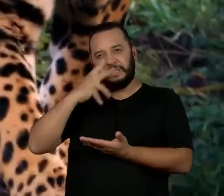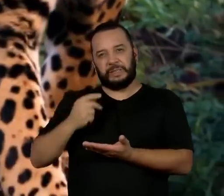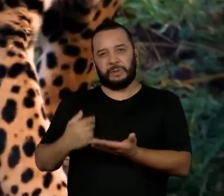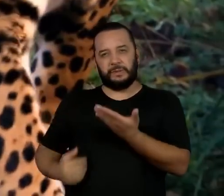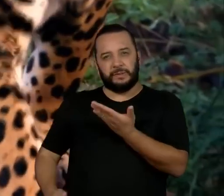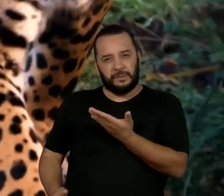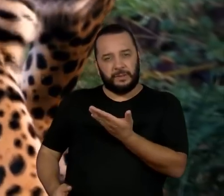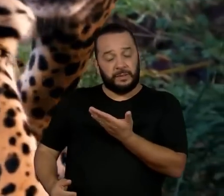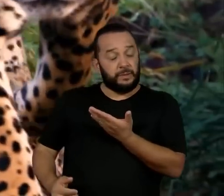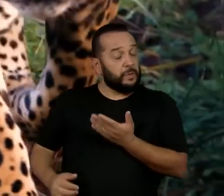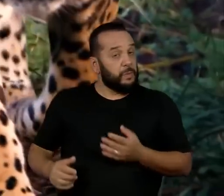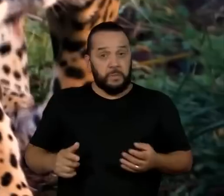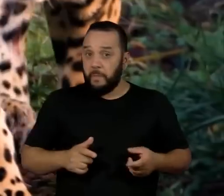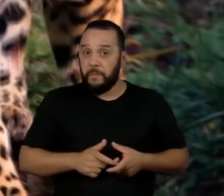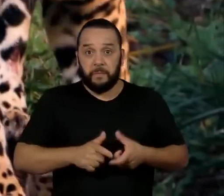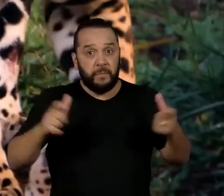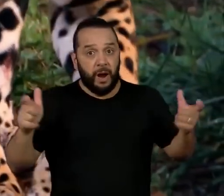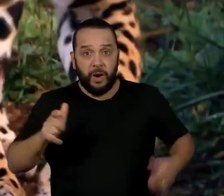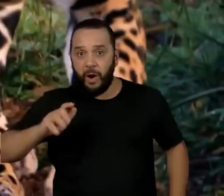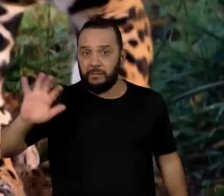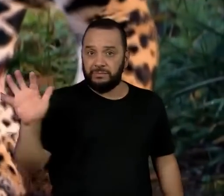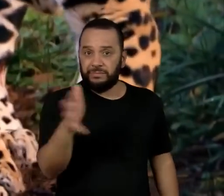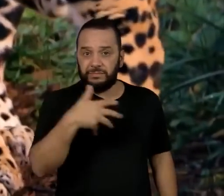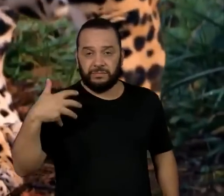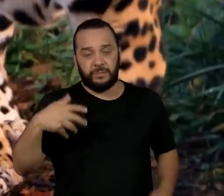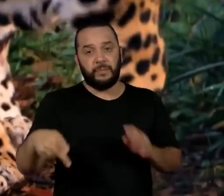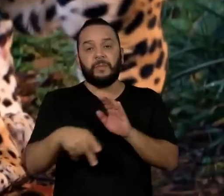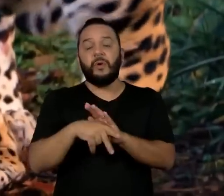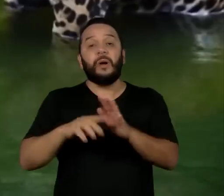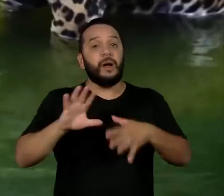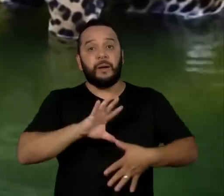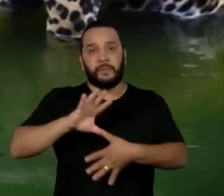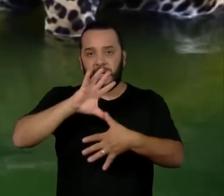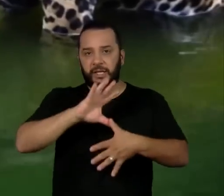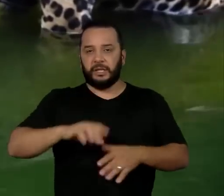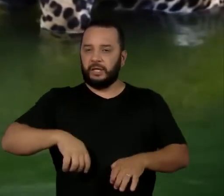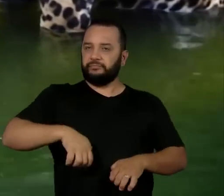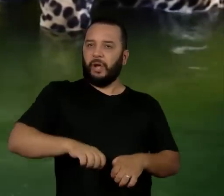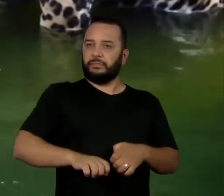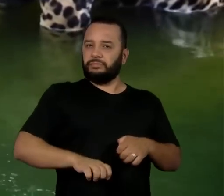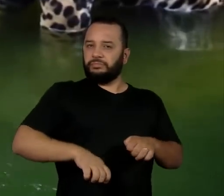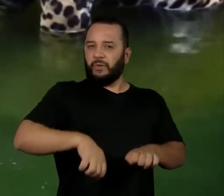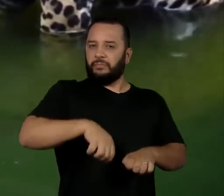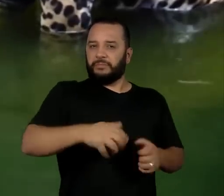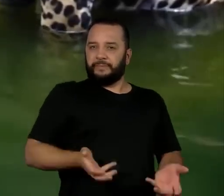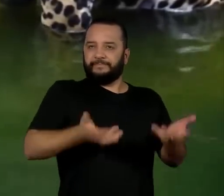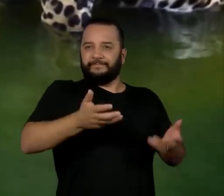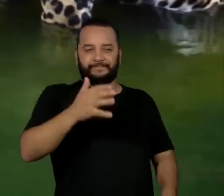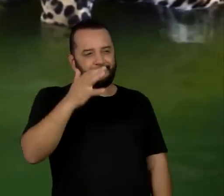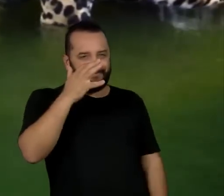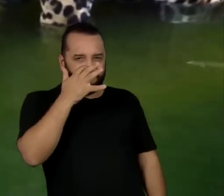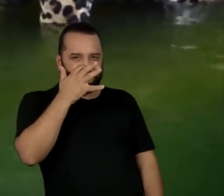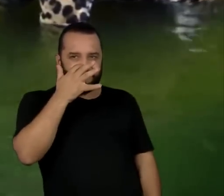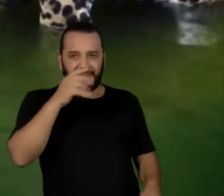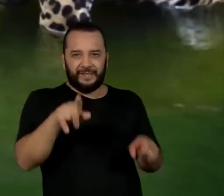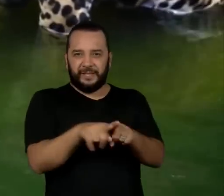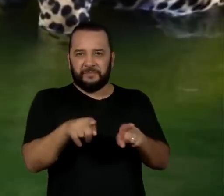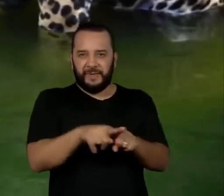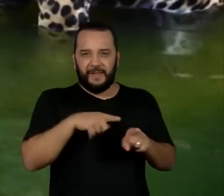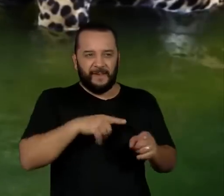O maior felino das Américas esbanja charme por onde passa. Atrai olhares de admiração e de